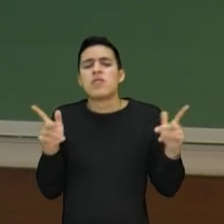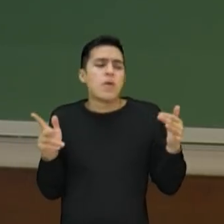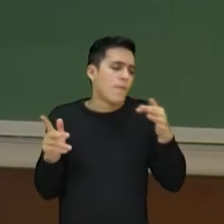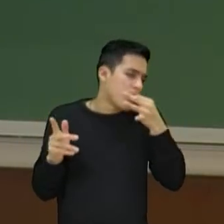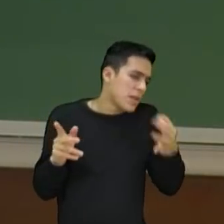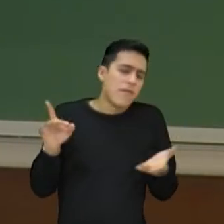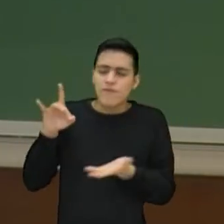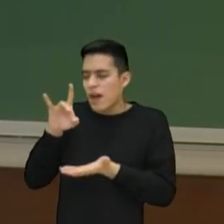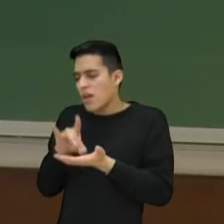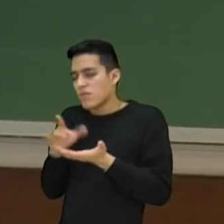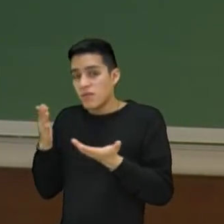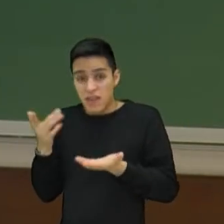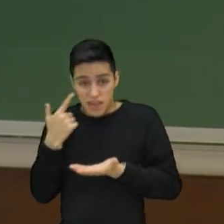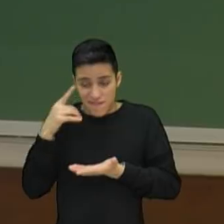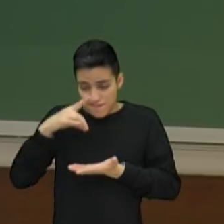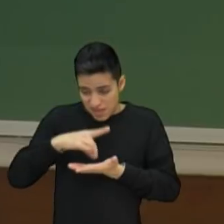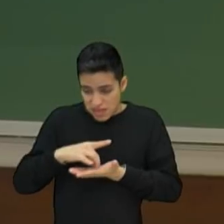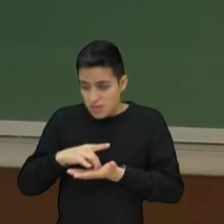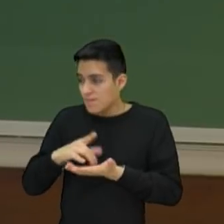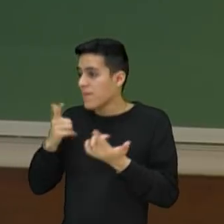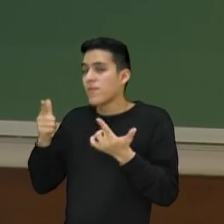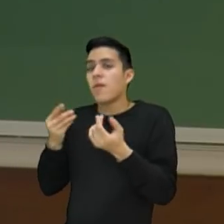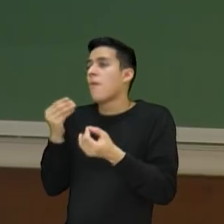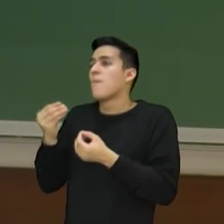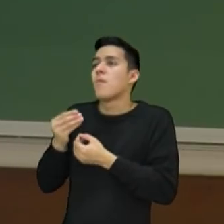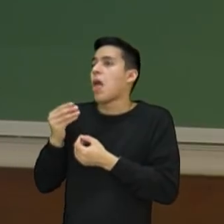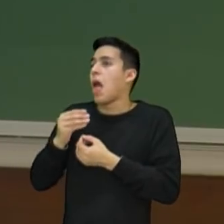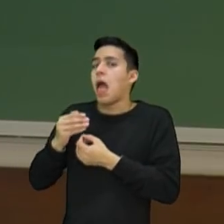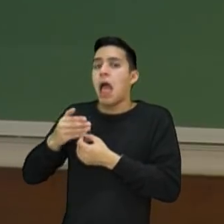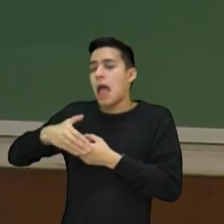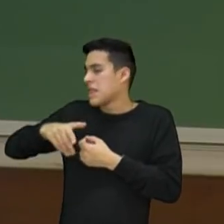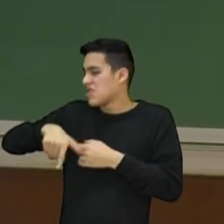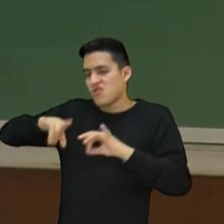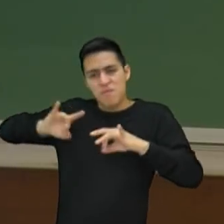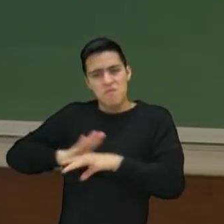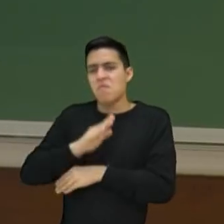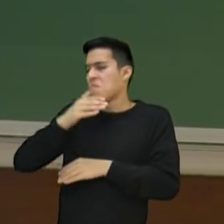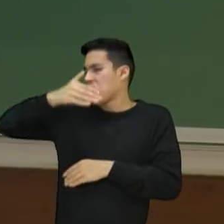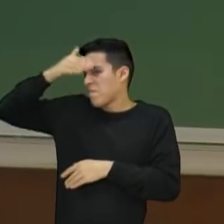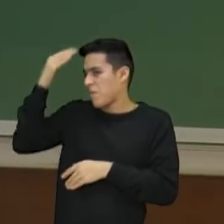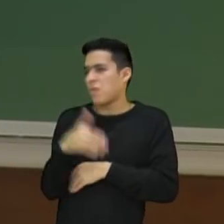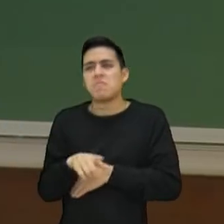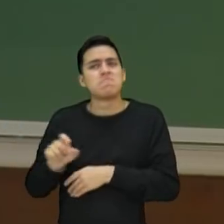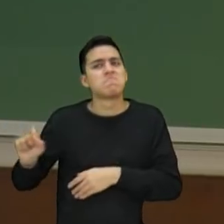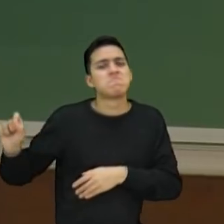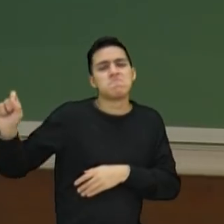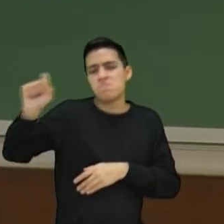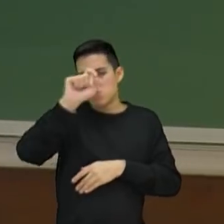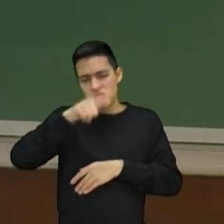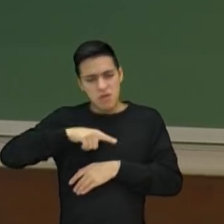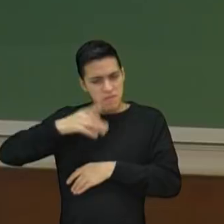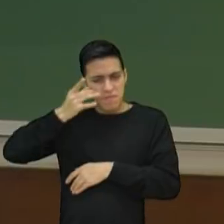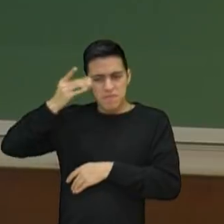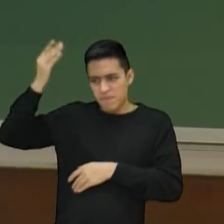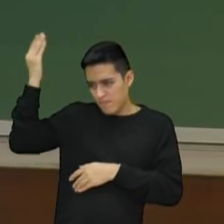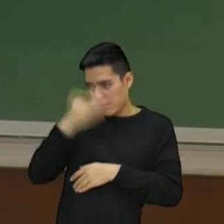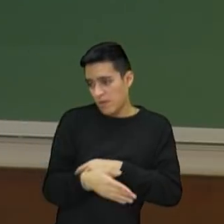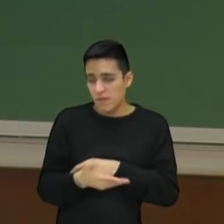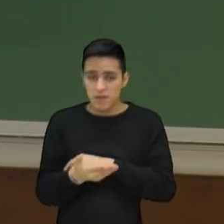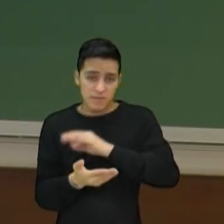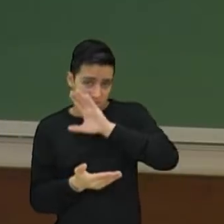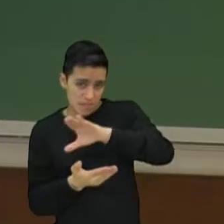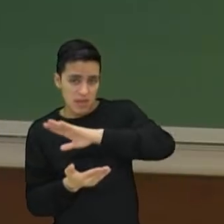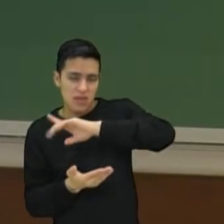e opinião? Fato é aquilo que ninguém contesta. Está aí no mundo, os jornais, enfim, a ciência comprova. Agora, por exemplo, se